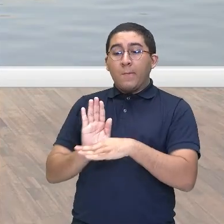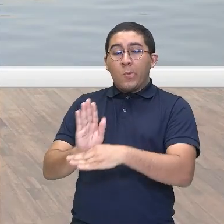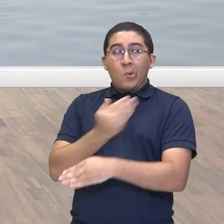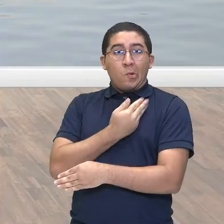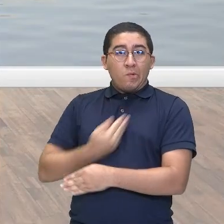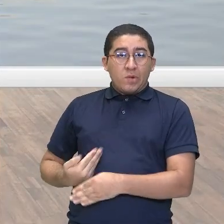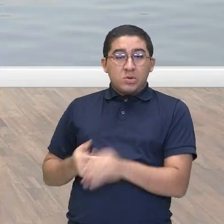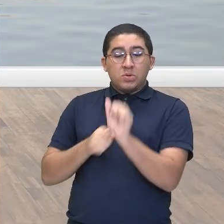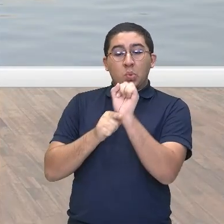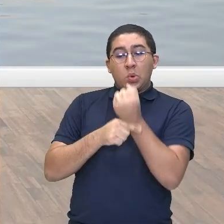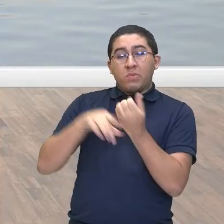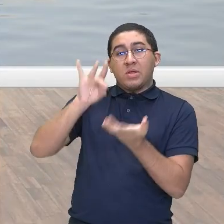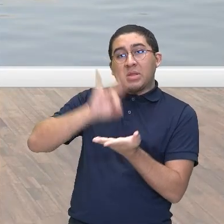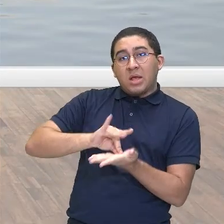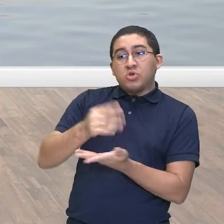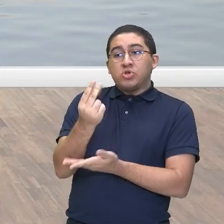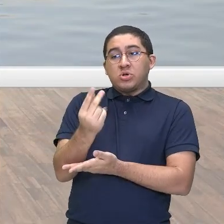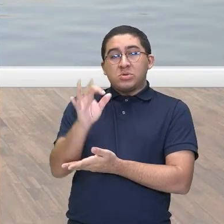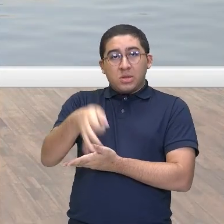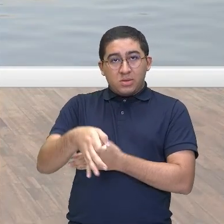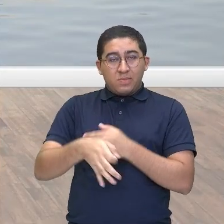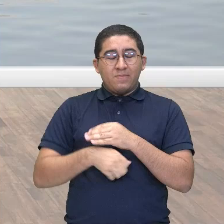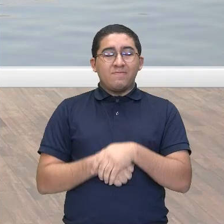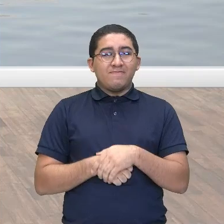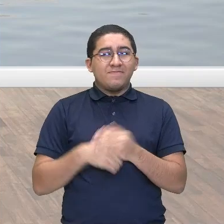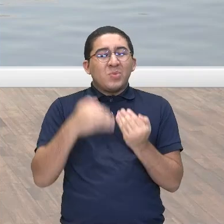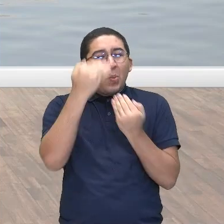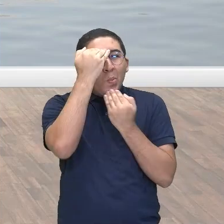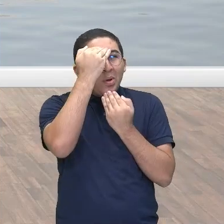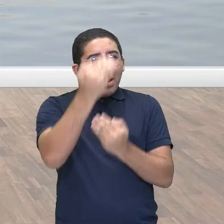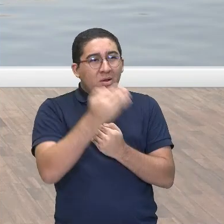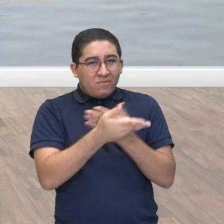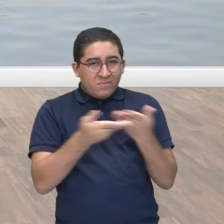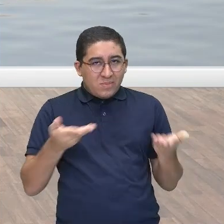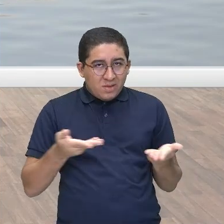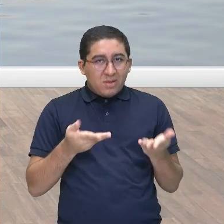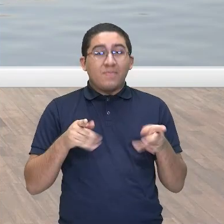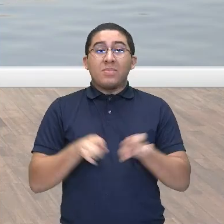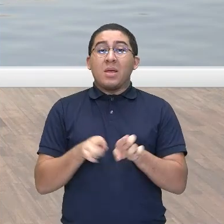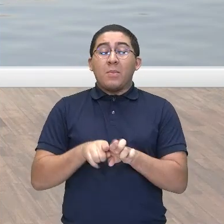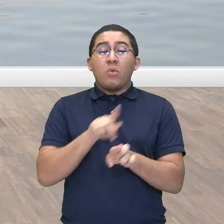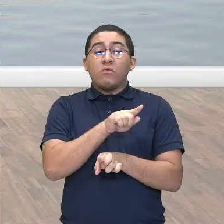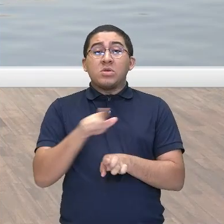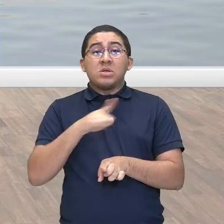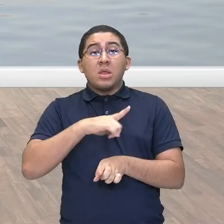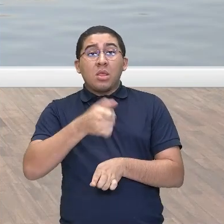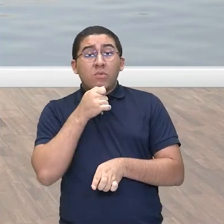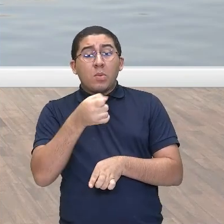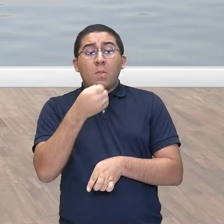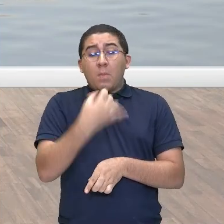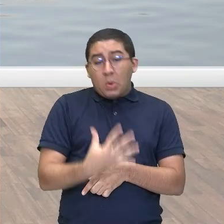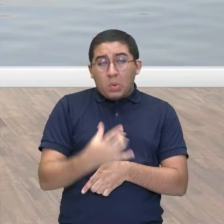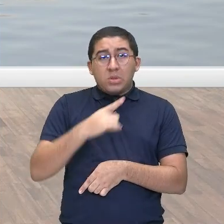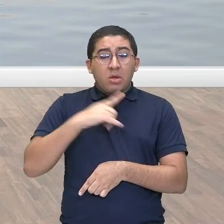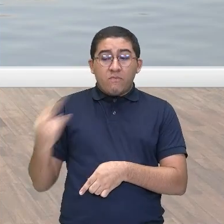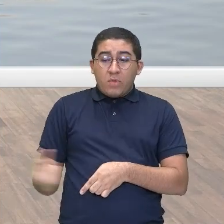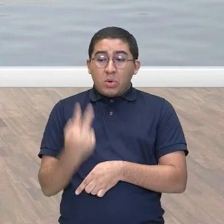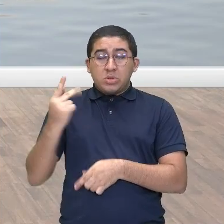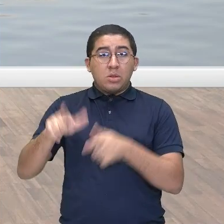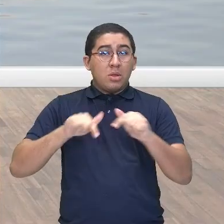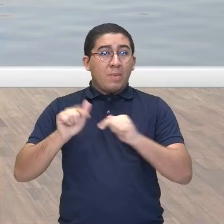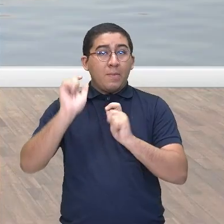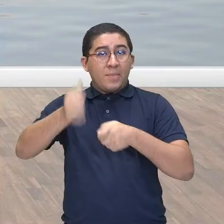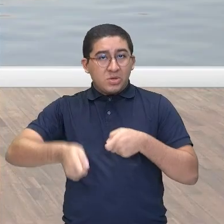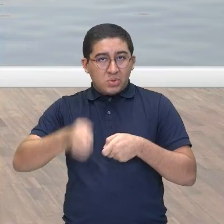para garantir um preço justo. Muito obrigado, seu José. Suas palavras ajudam a valorizar o trabalho de tantos